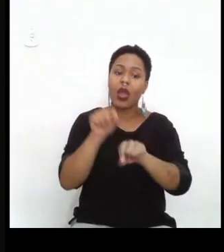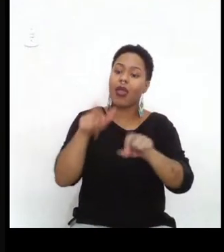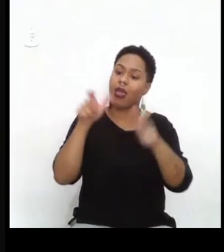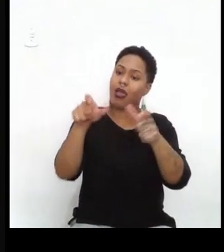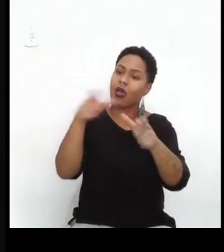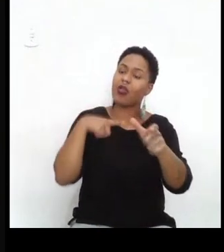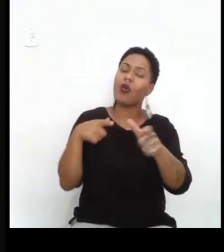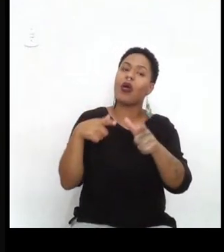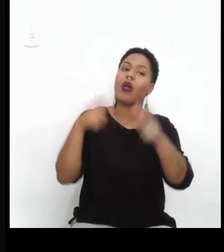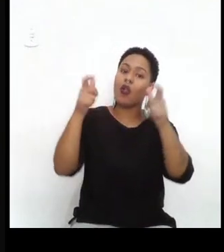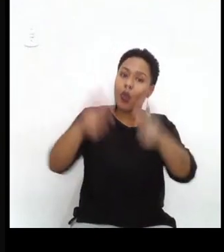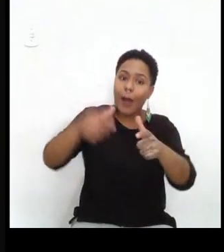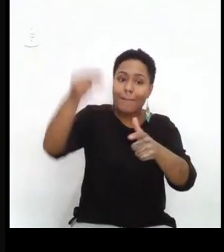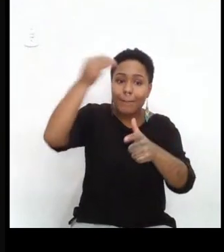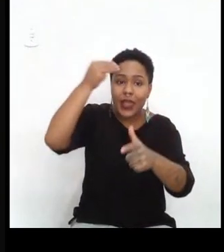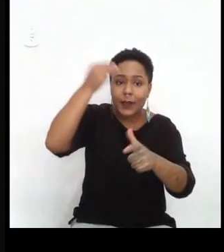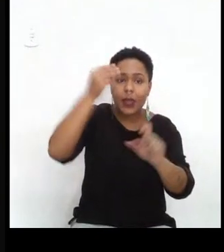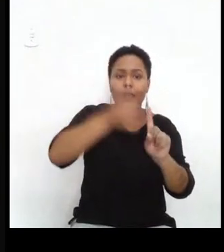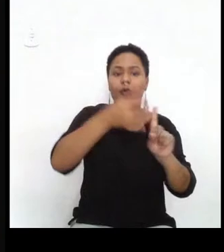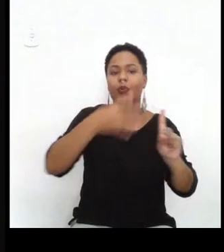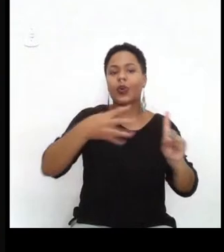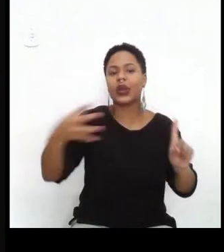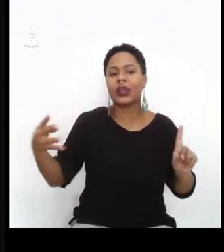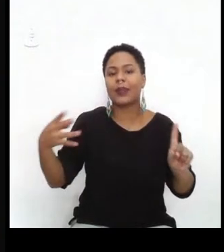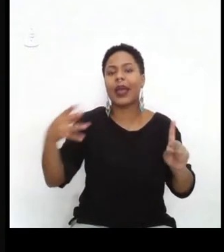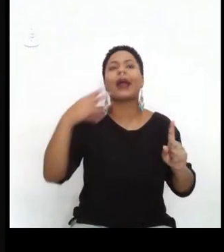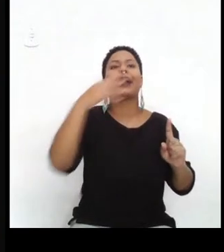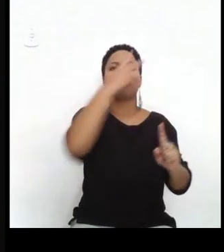SBT igual Neymar e